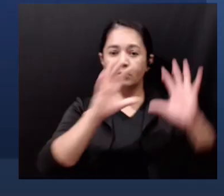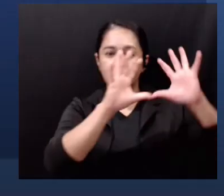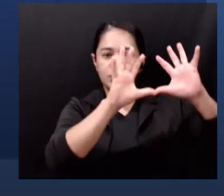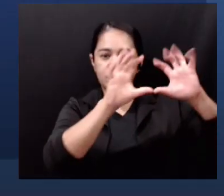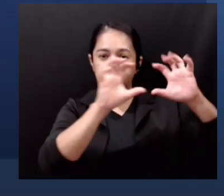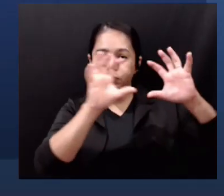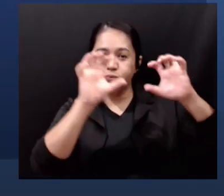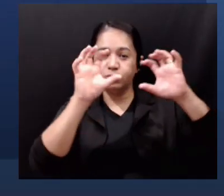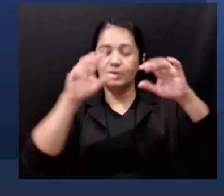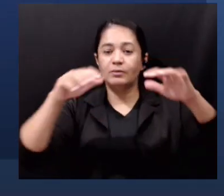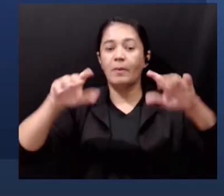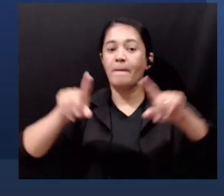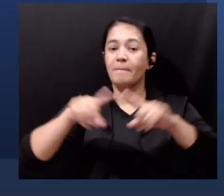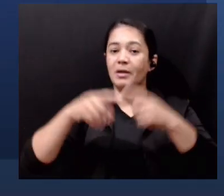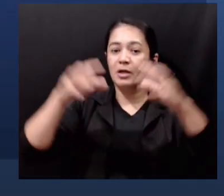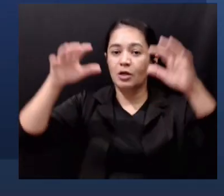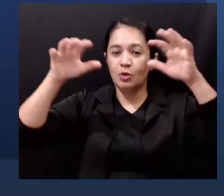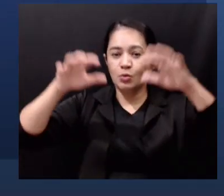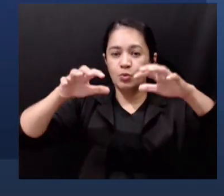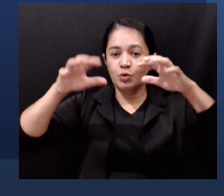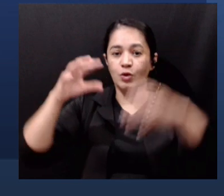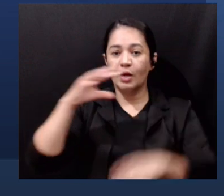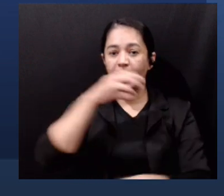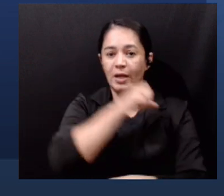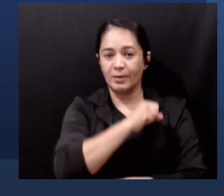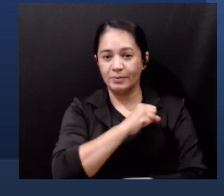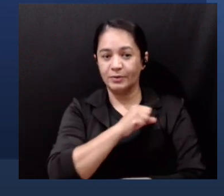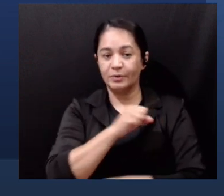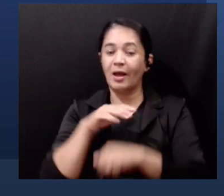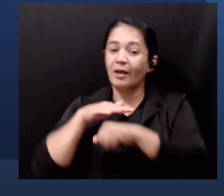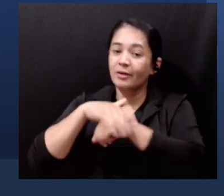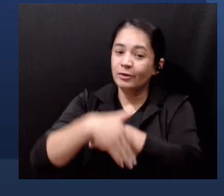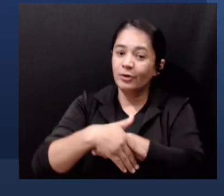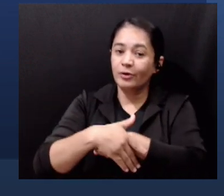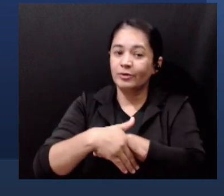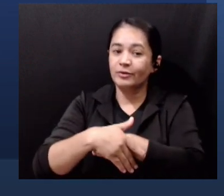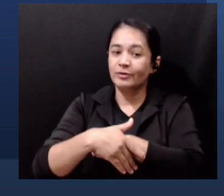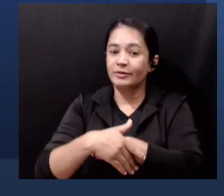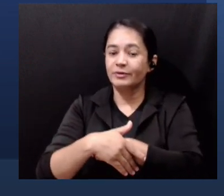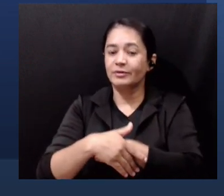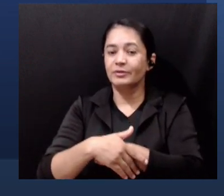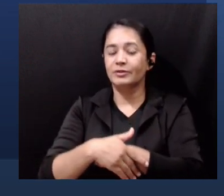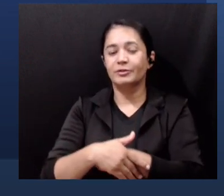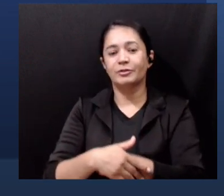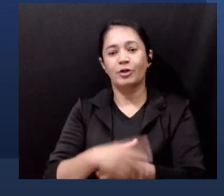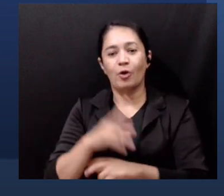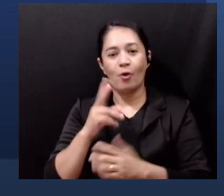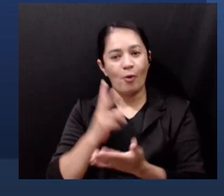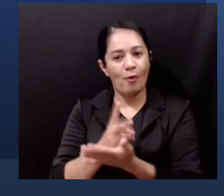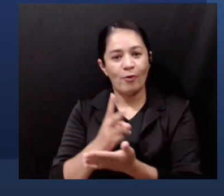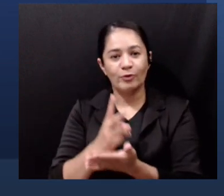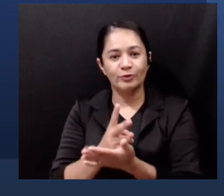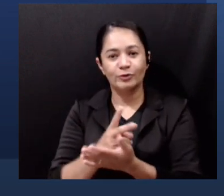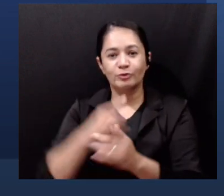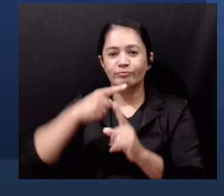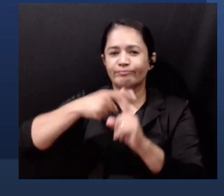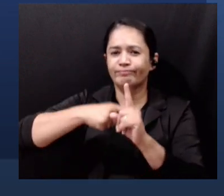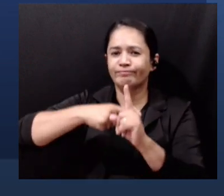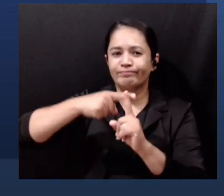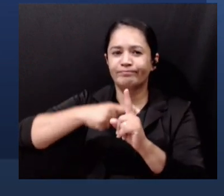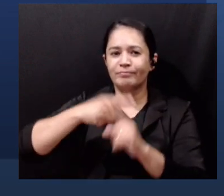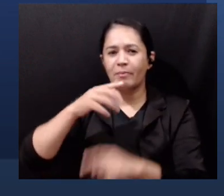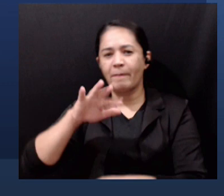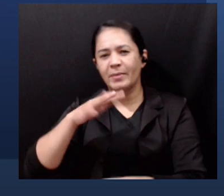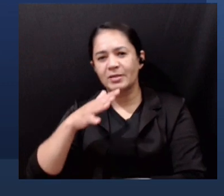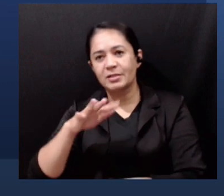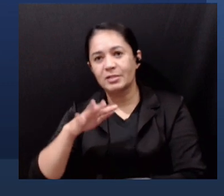chuva passageira durante o dia. À noite, o tempo fica firme. A temperatura ela vai oscilar entre a mínima